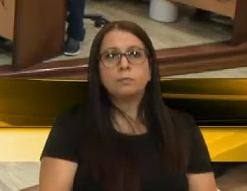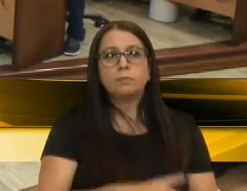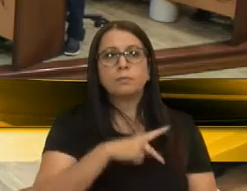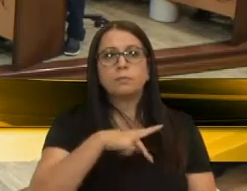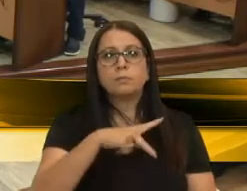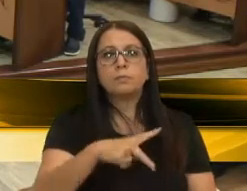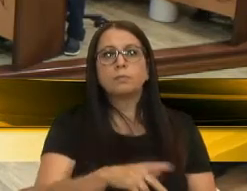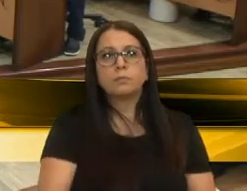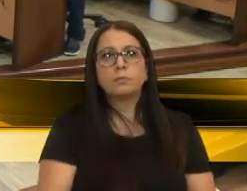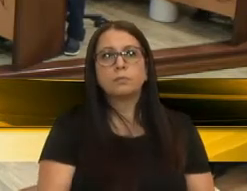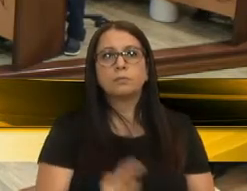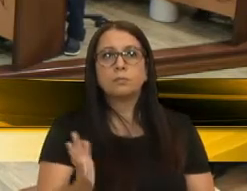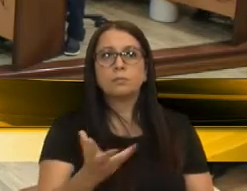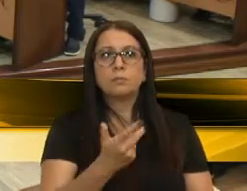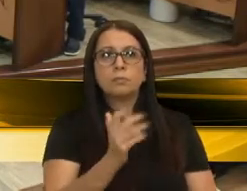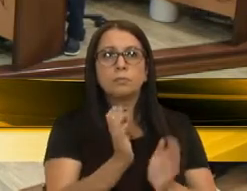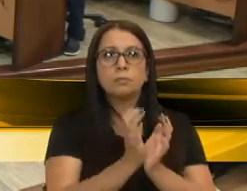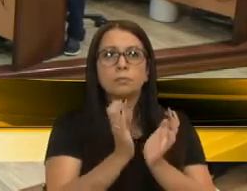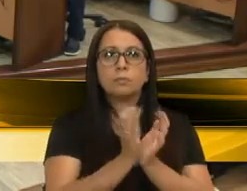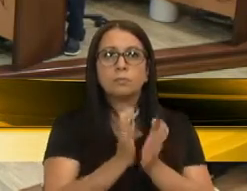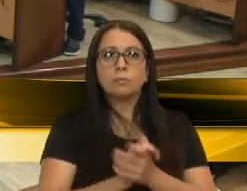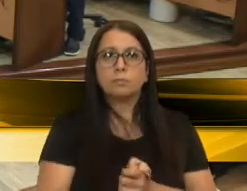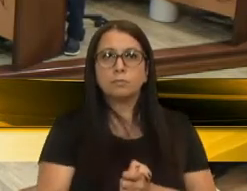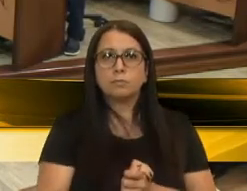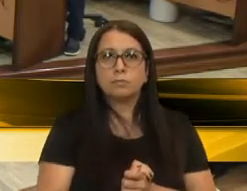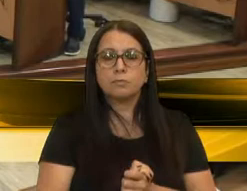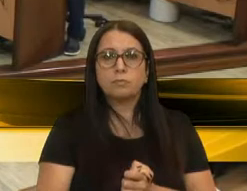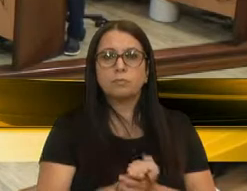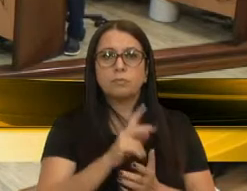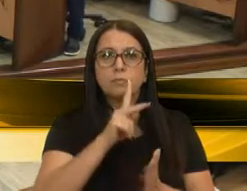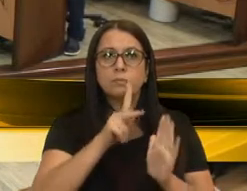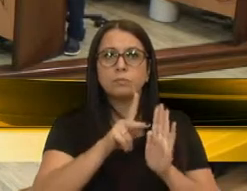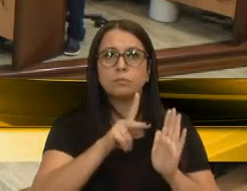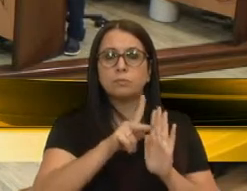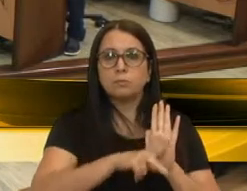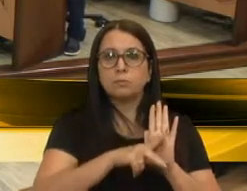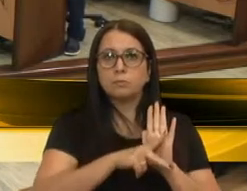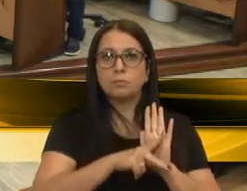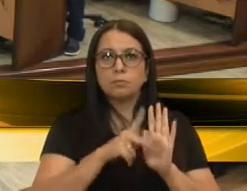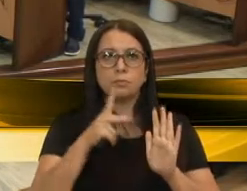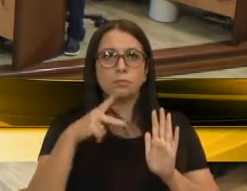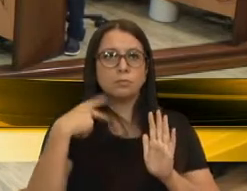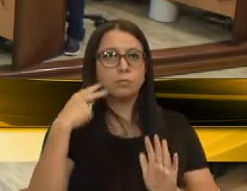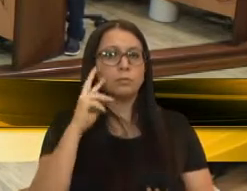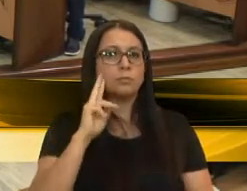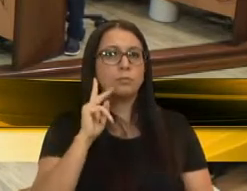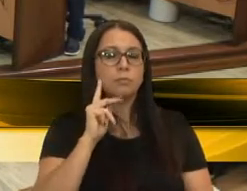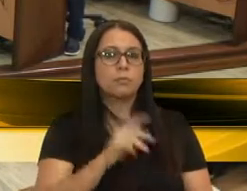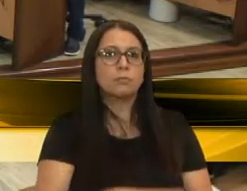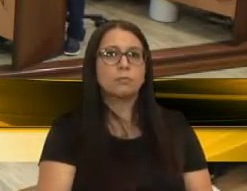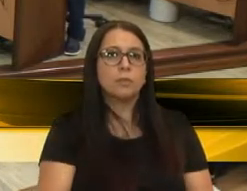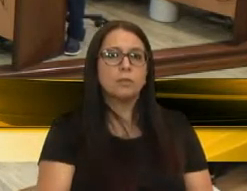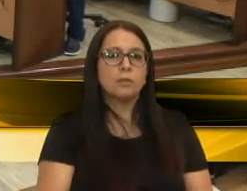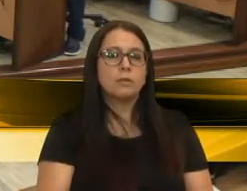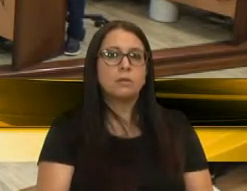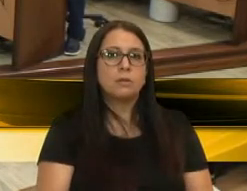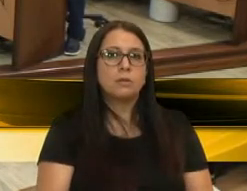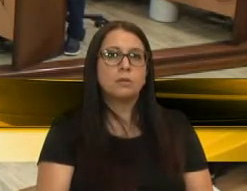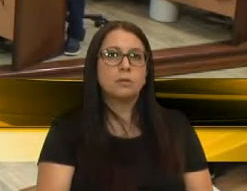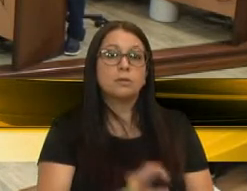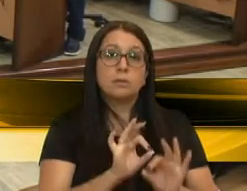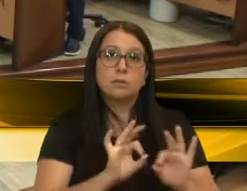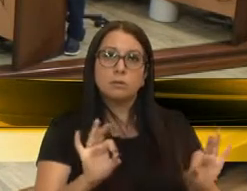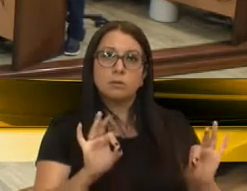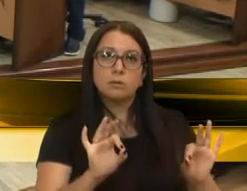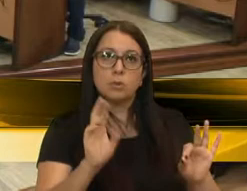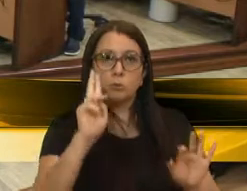Senhor presidente, ilustres colegas, o projeto vereador Renato de Oliveira, extremamente singelo, o